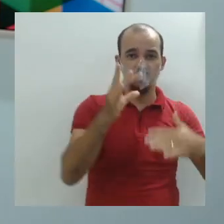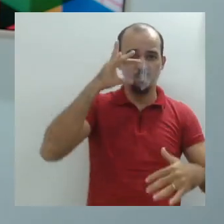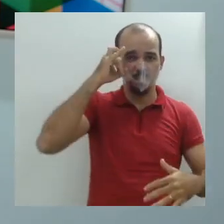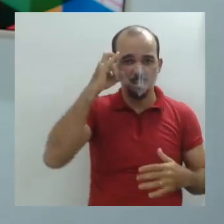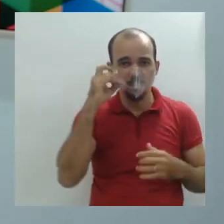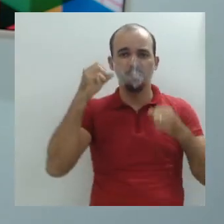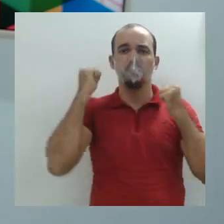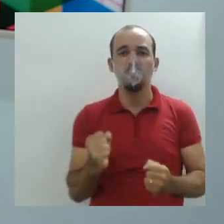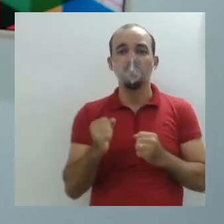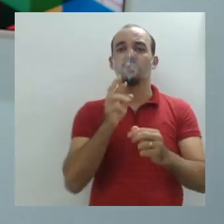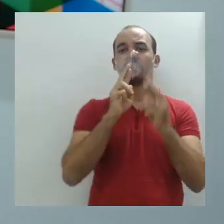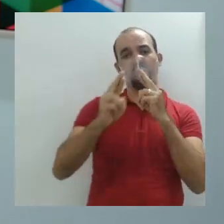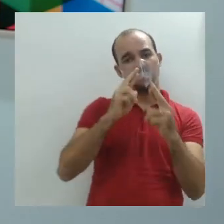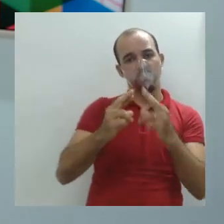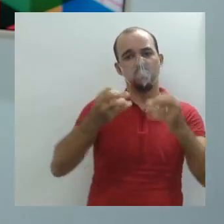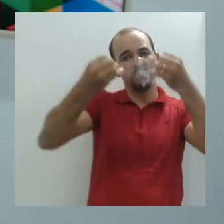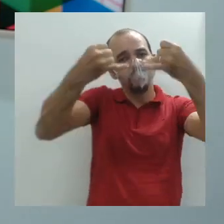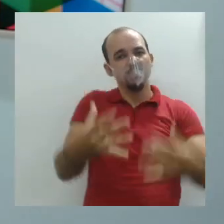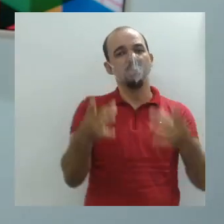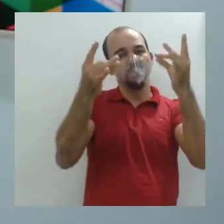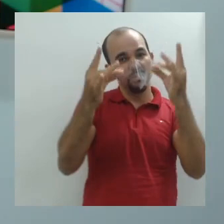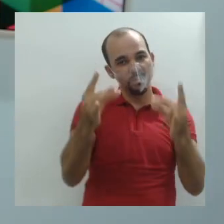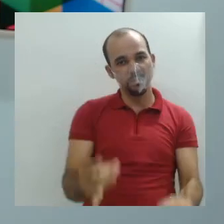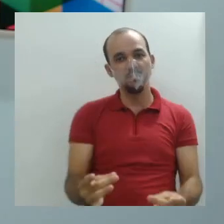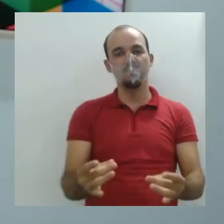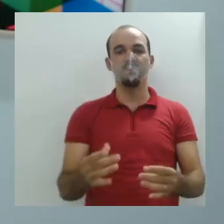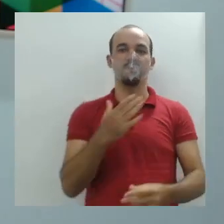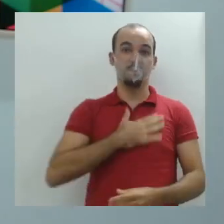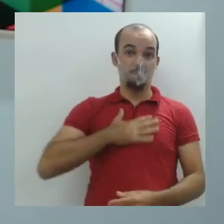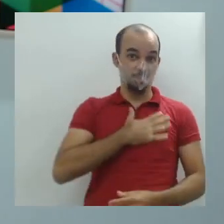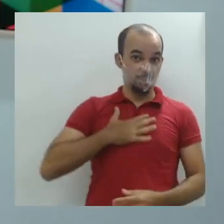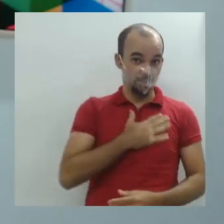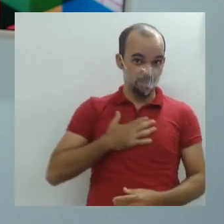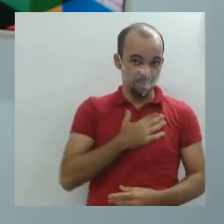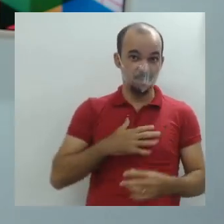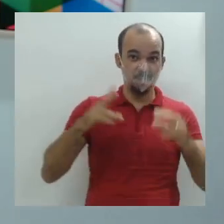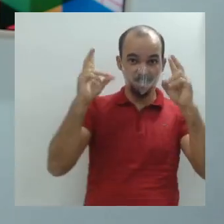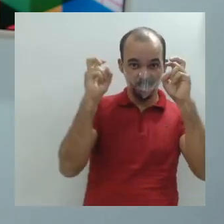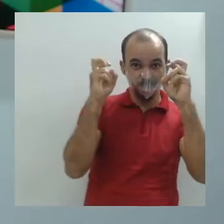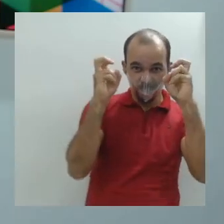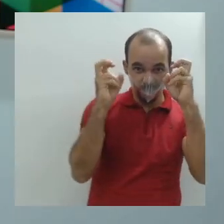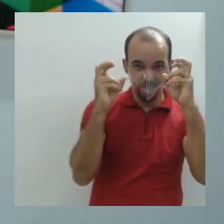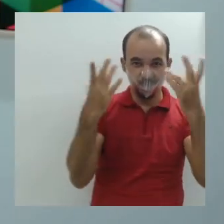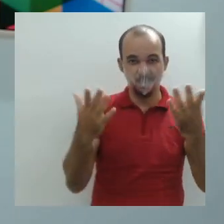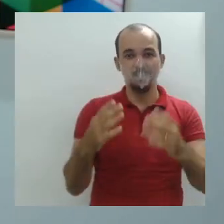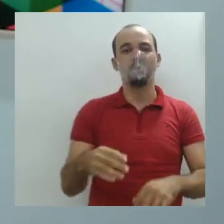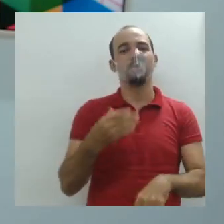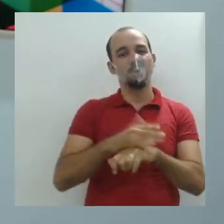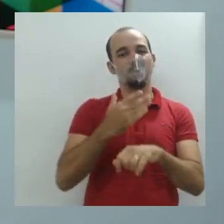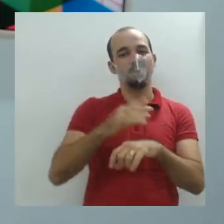questão completinha, beleza? Gostou ou não gostou? Trigonometria aplicado